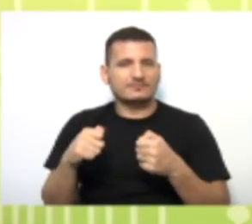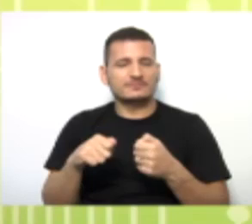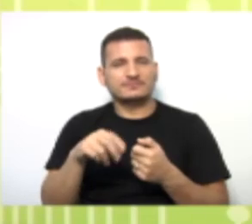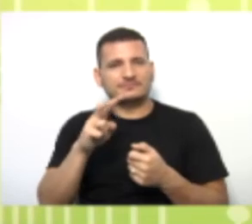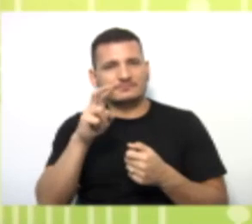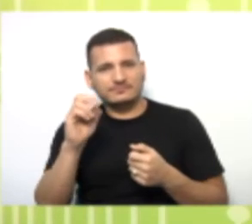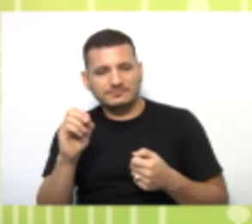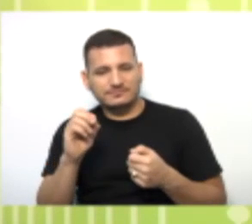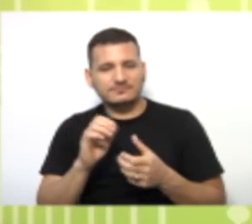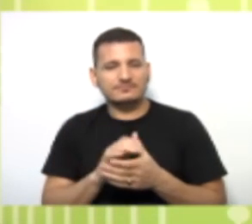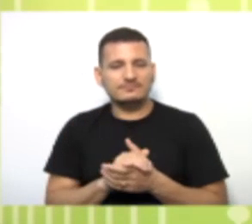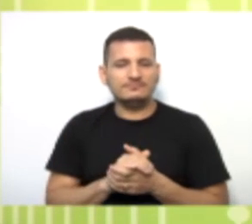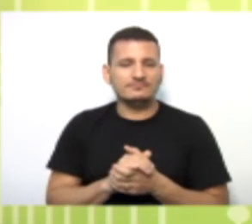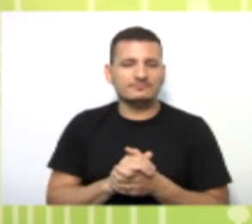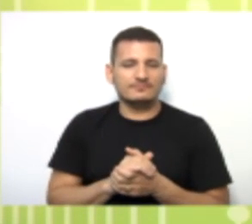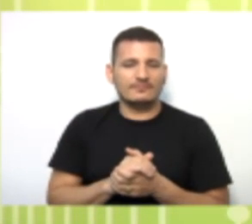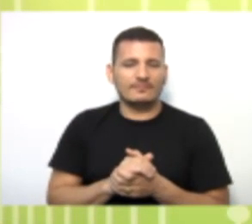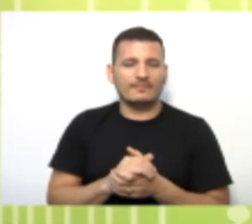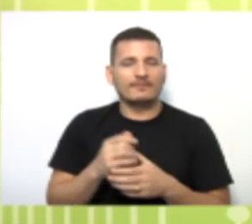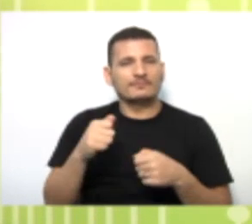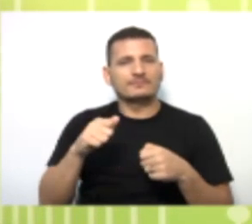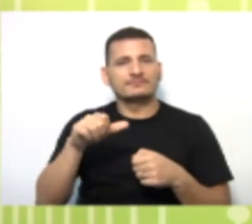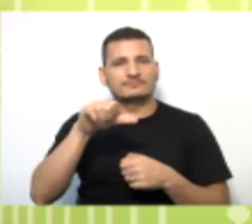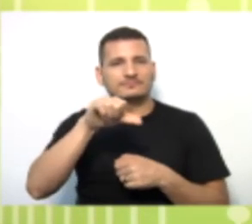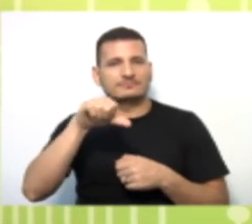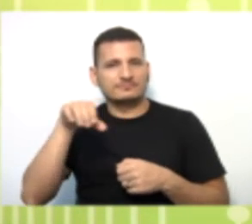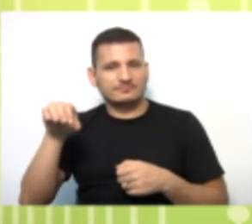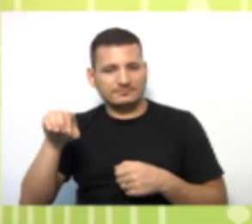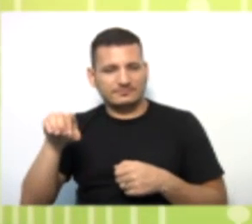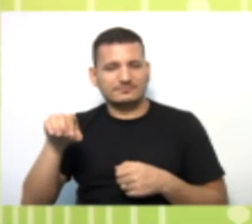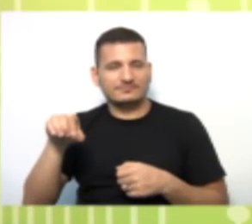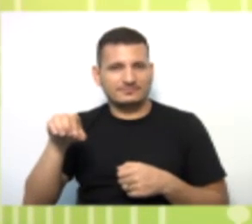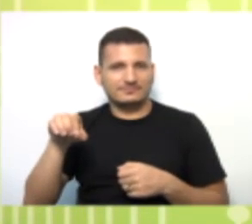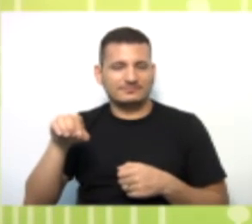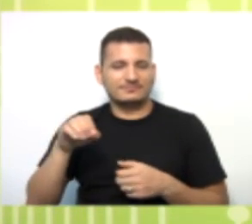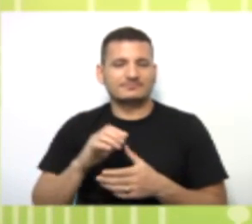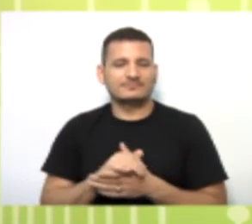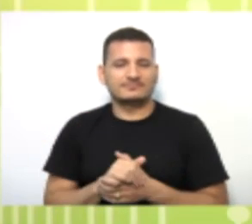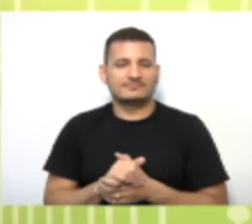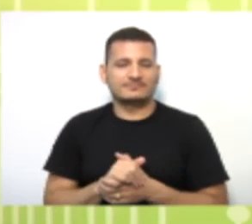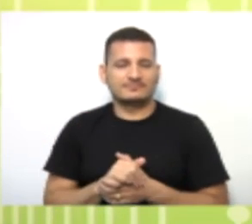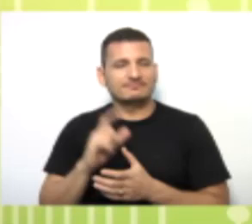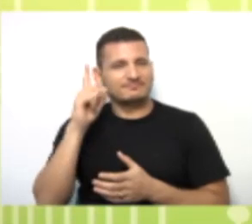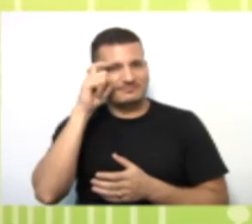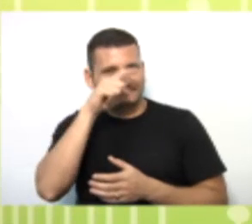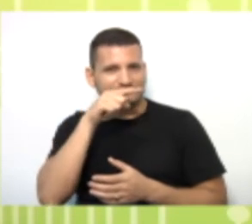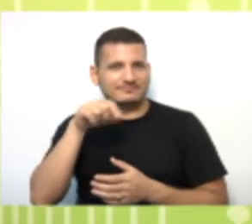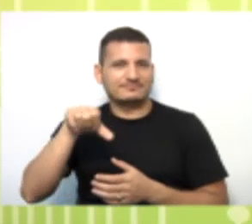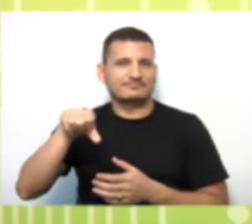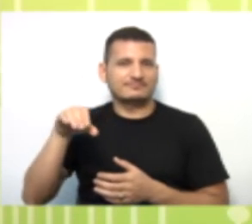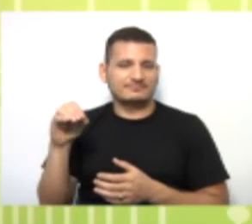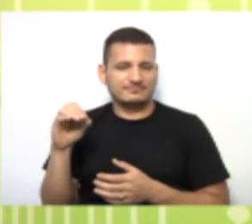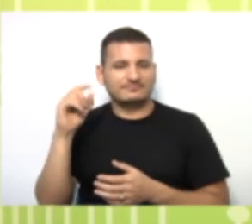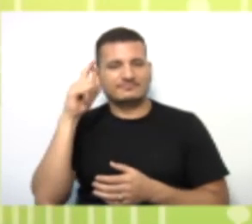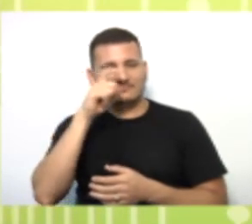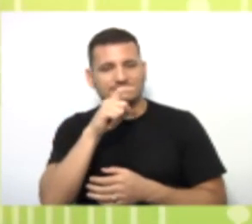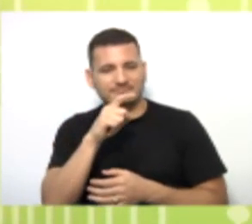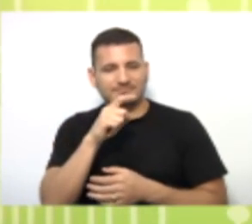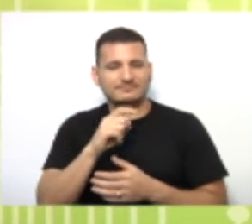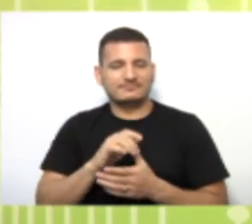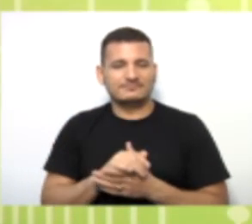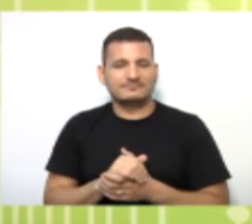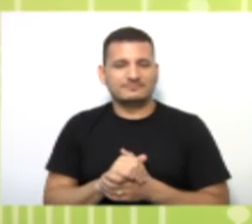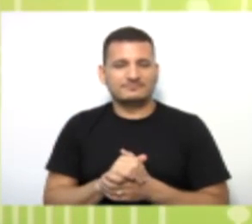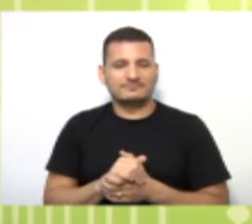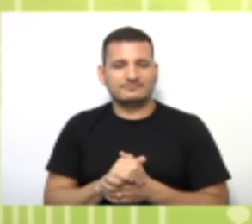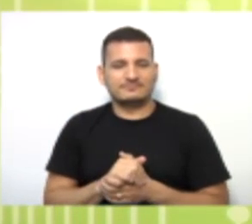50, você precisa tirar, sei lá, 90, aí tá difícil. Aí ficou difícil, né? O cara vai chorando pra